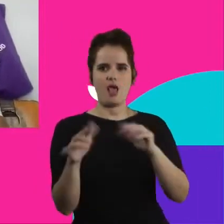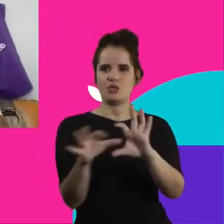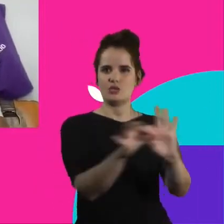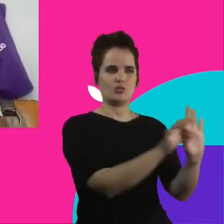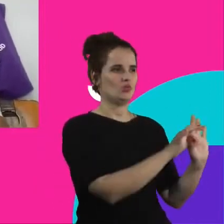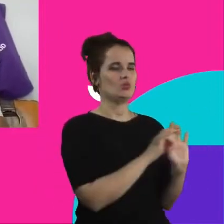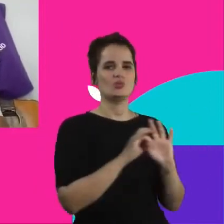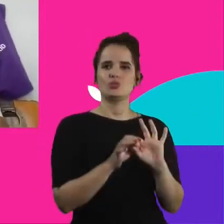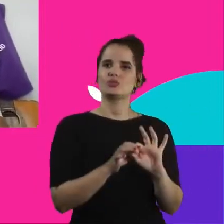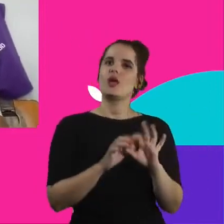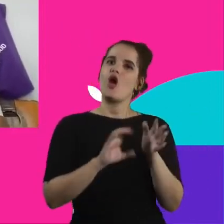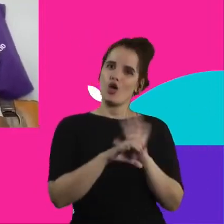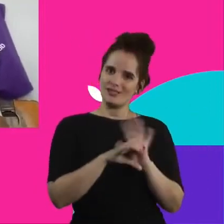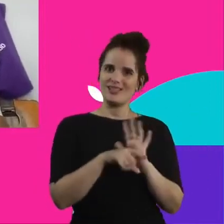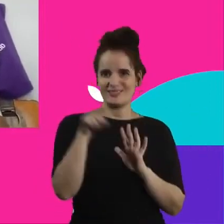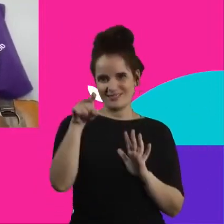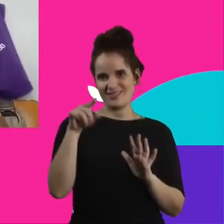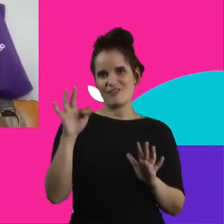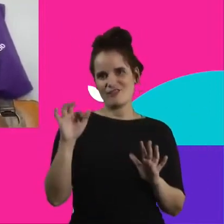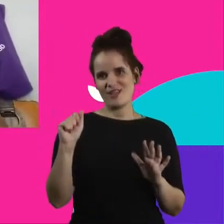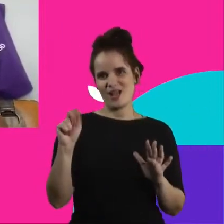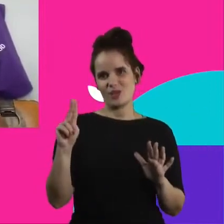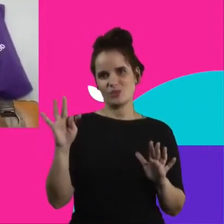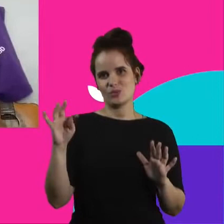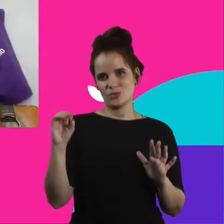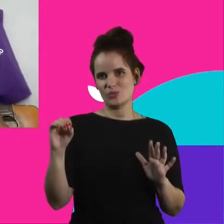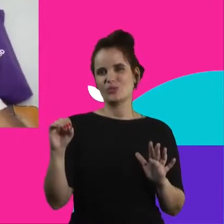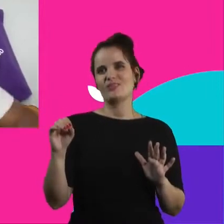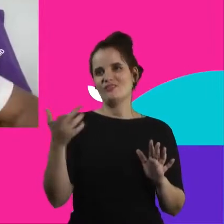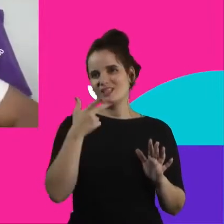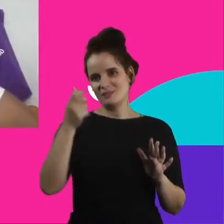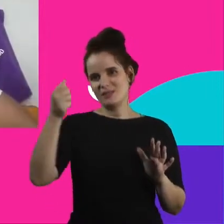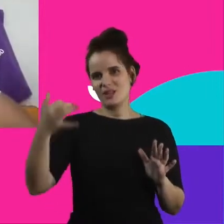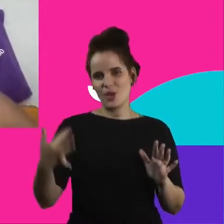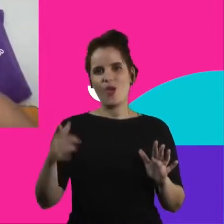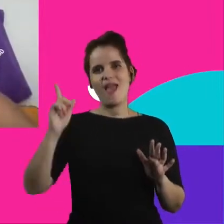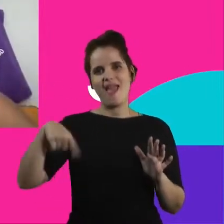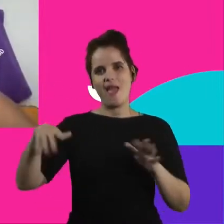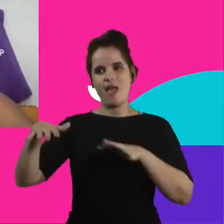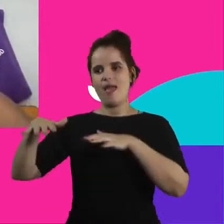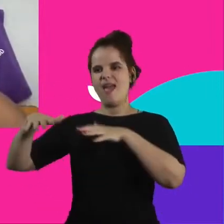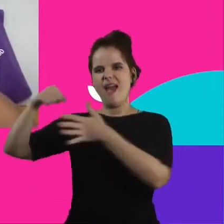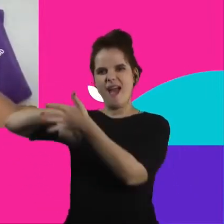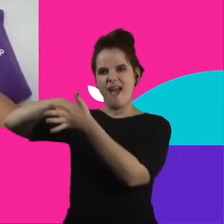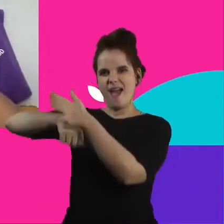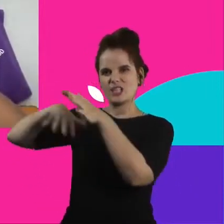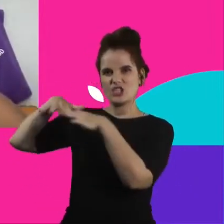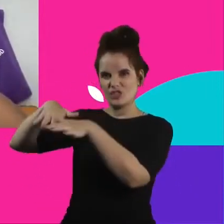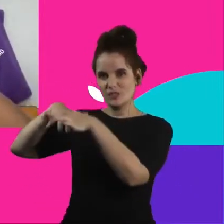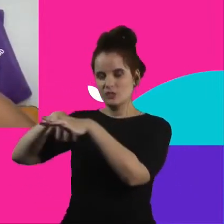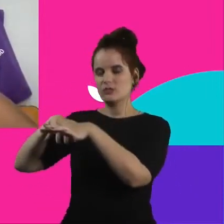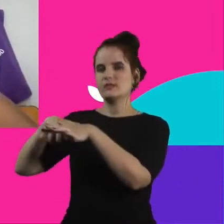é um conceito que até o Fausto comentou lá atrás, que veio de ativistas, né? Ativistas matemáticos, né? Estudo